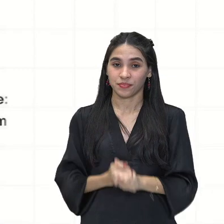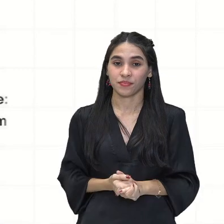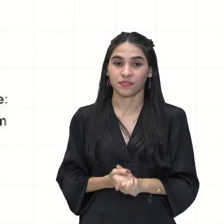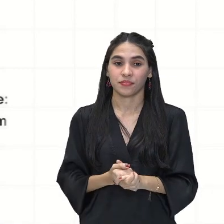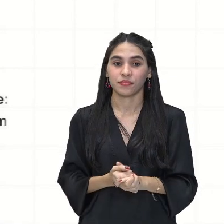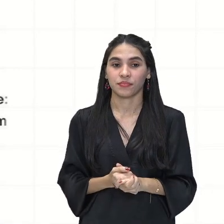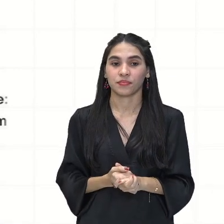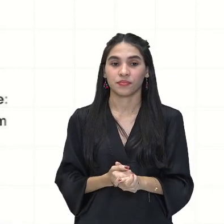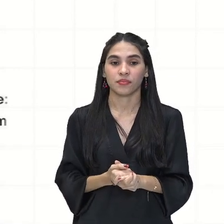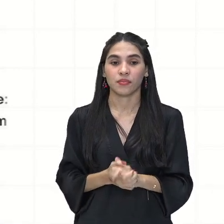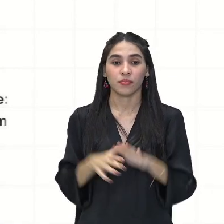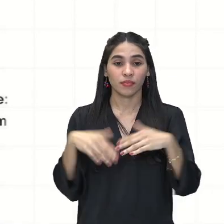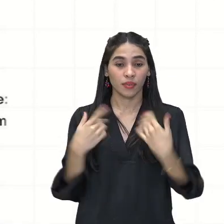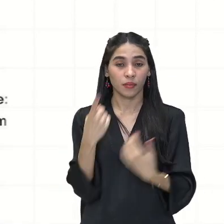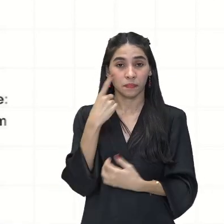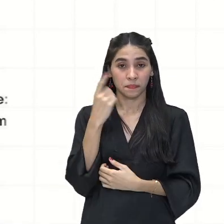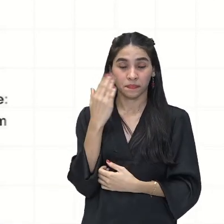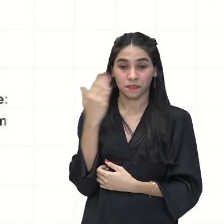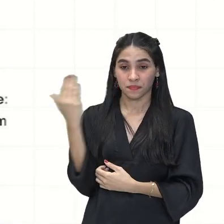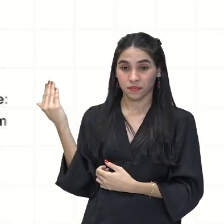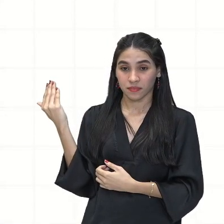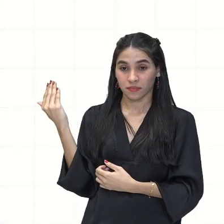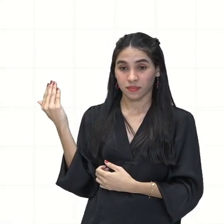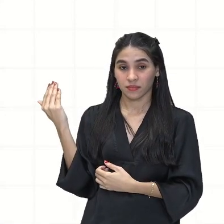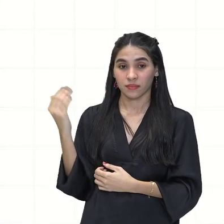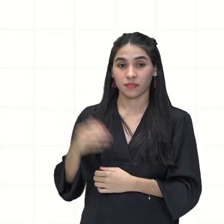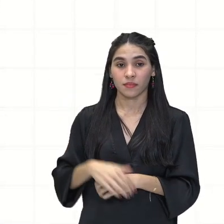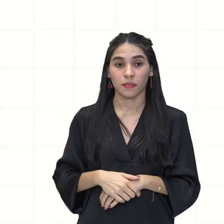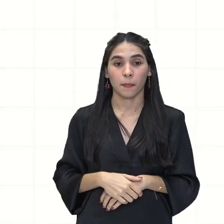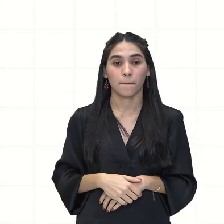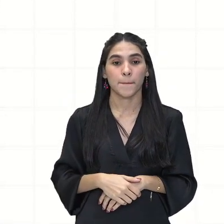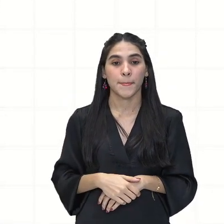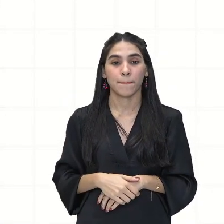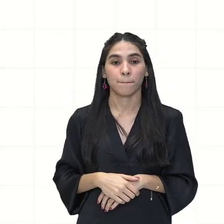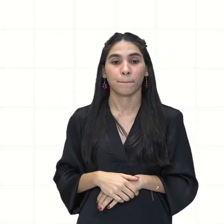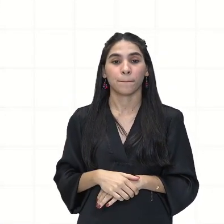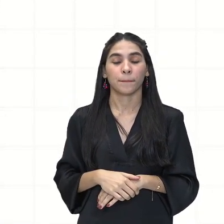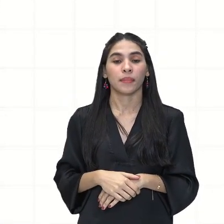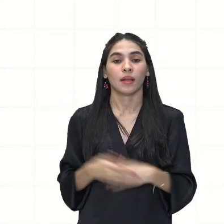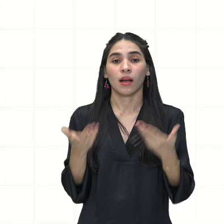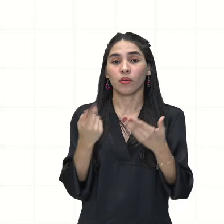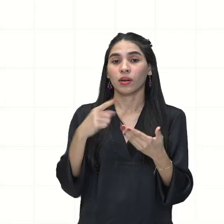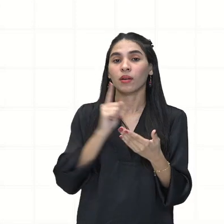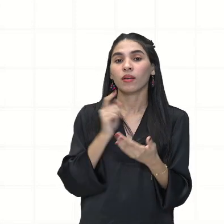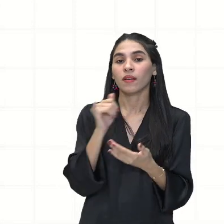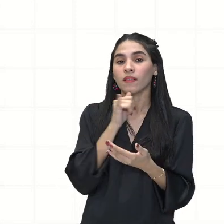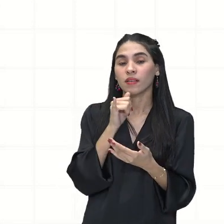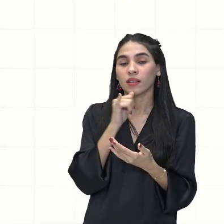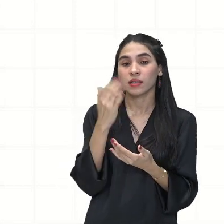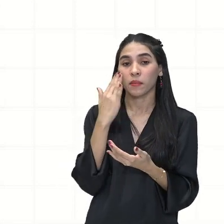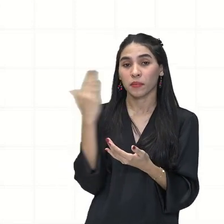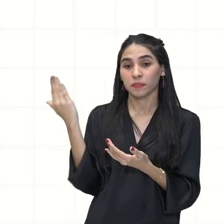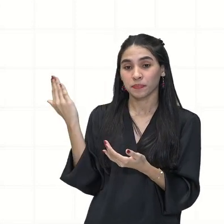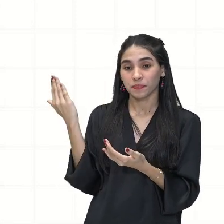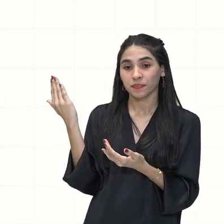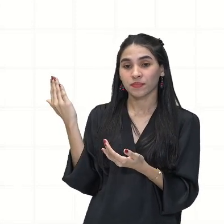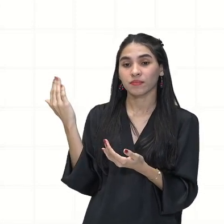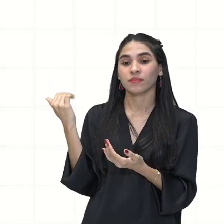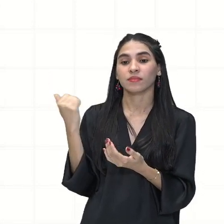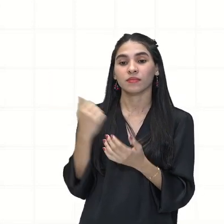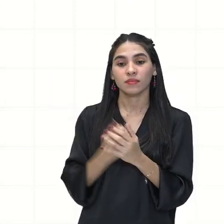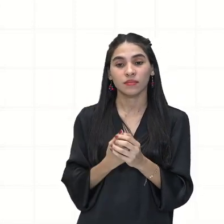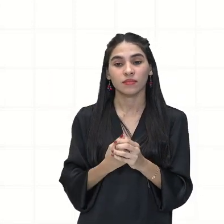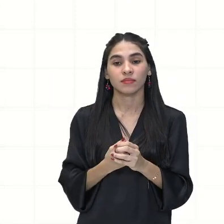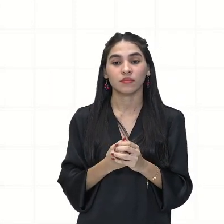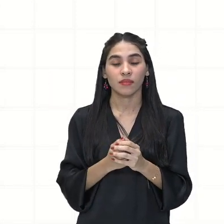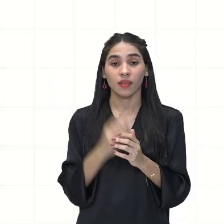variância, né? Então, vamos continuar aqui, ó, beleza? Então, vamos ver uma aplicação, olha, para